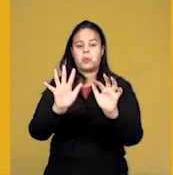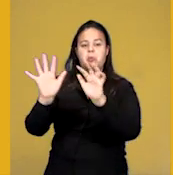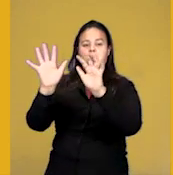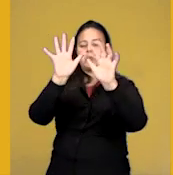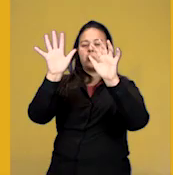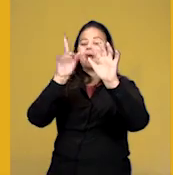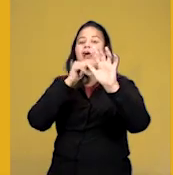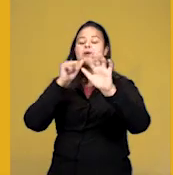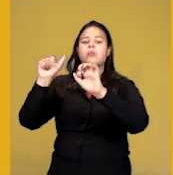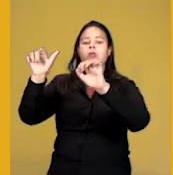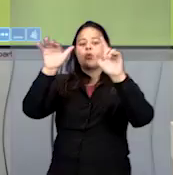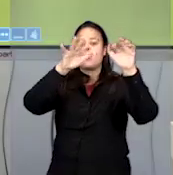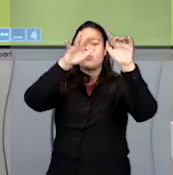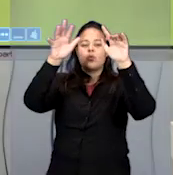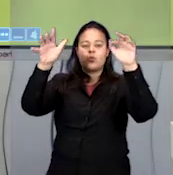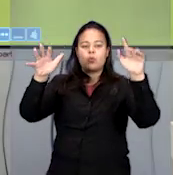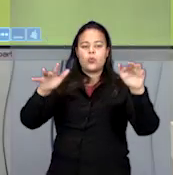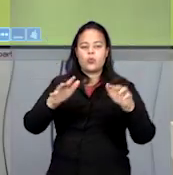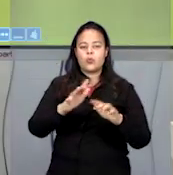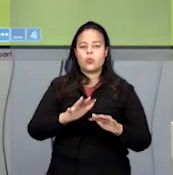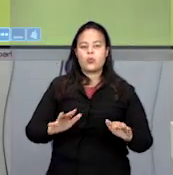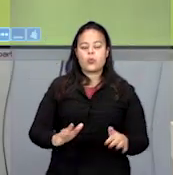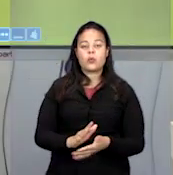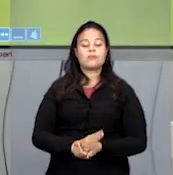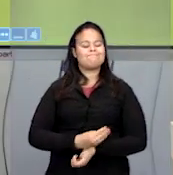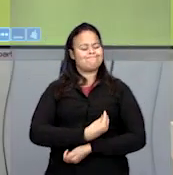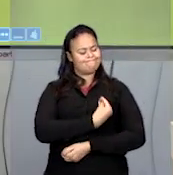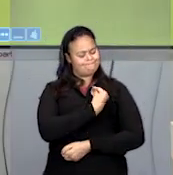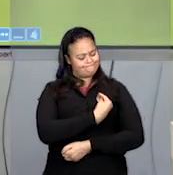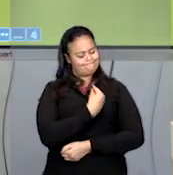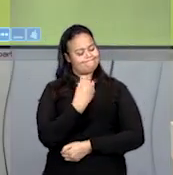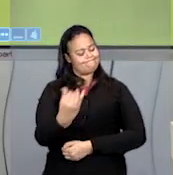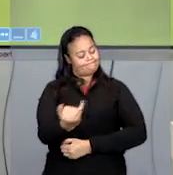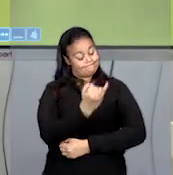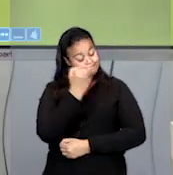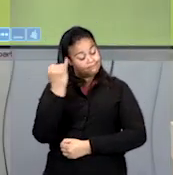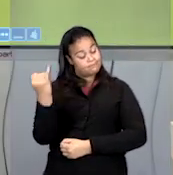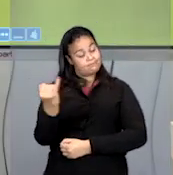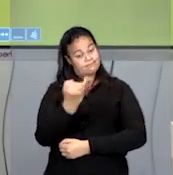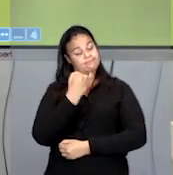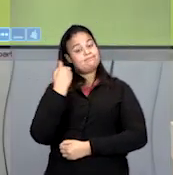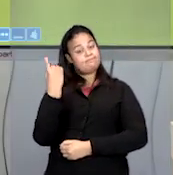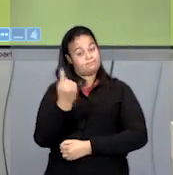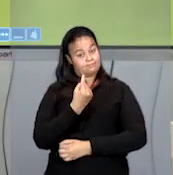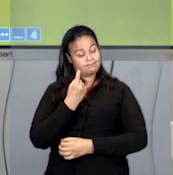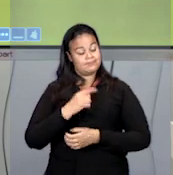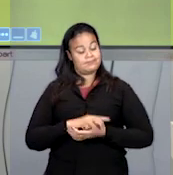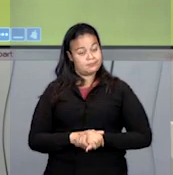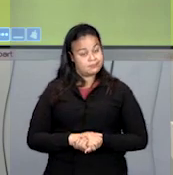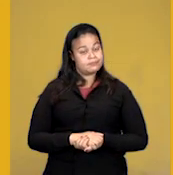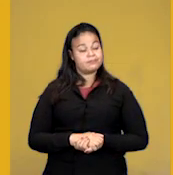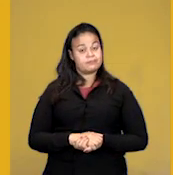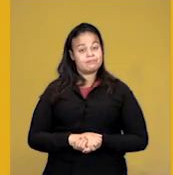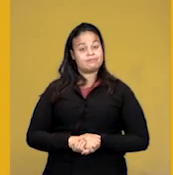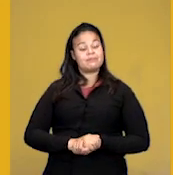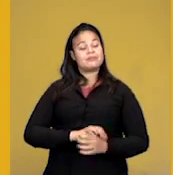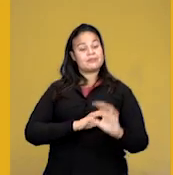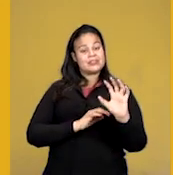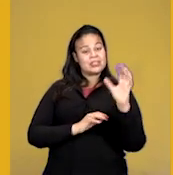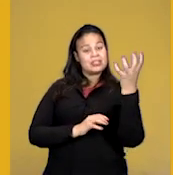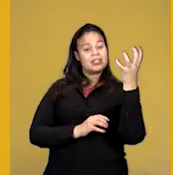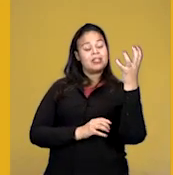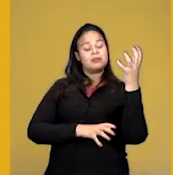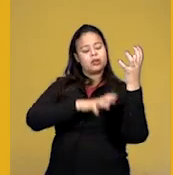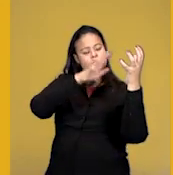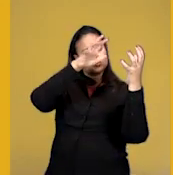água, fundamental para a manutenção da nossa vida, certo? A gente tem clima, distribuição